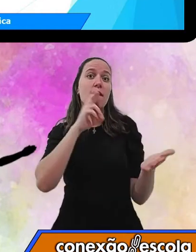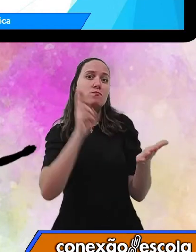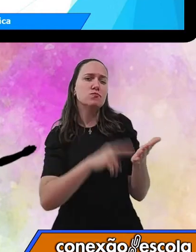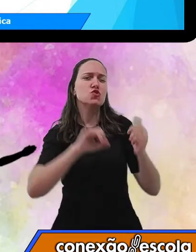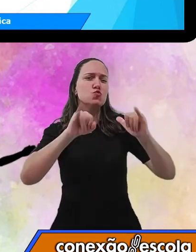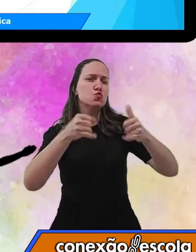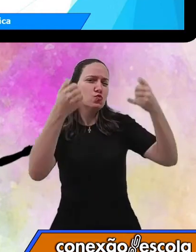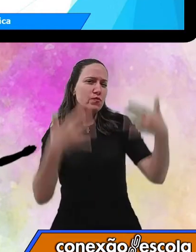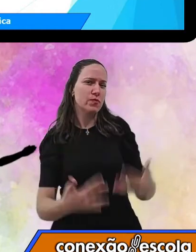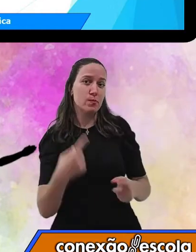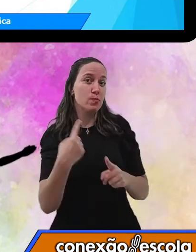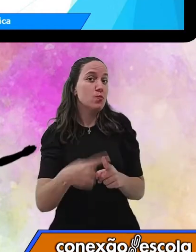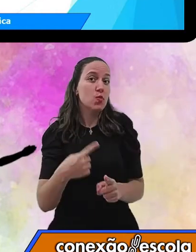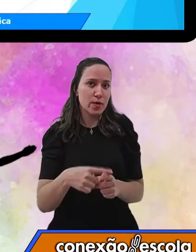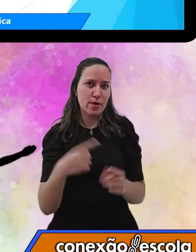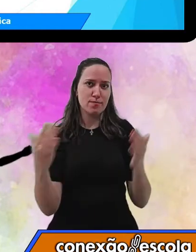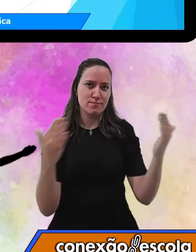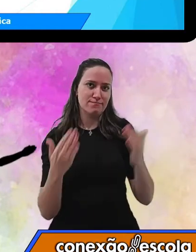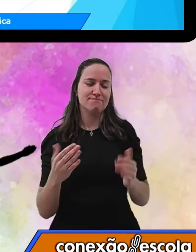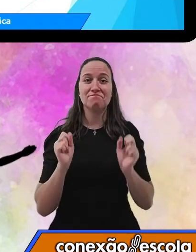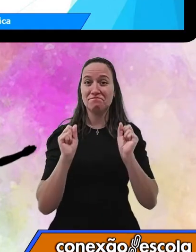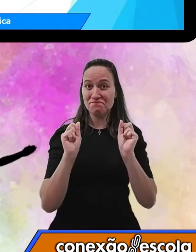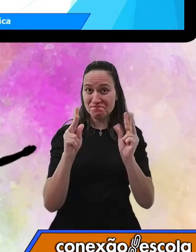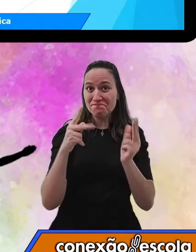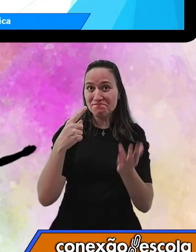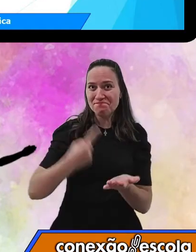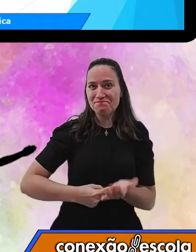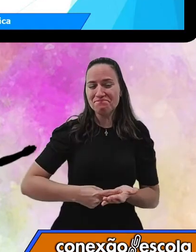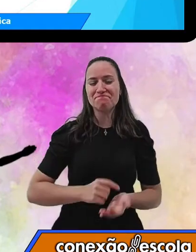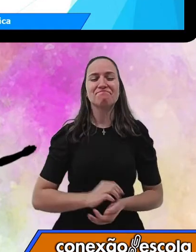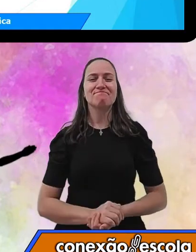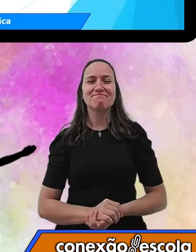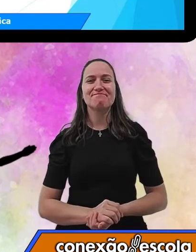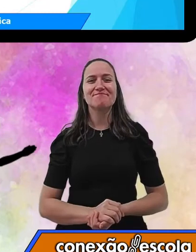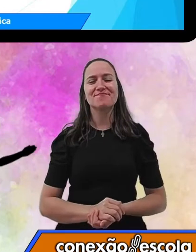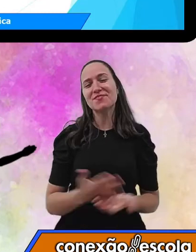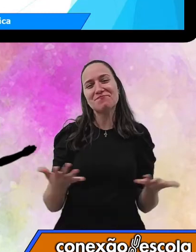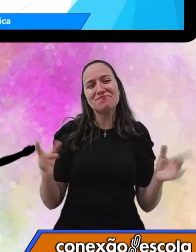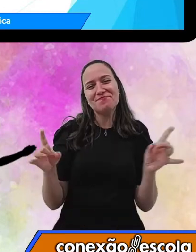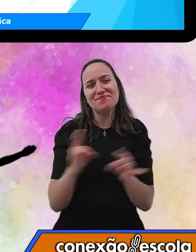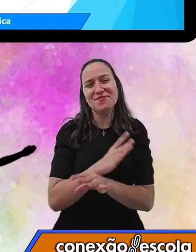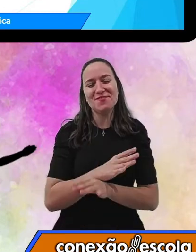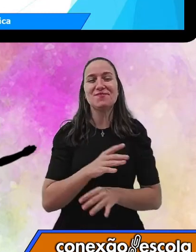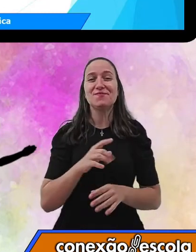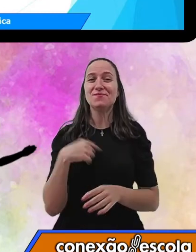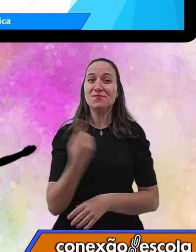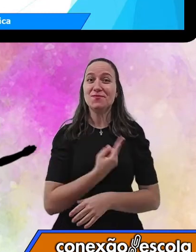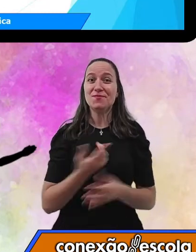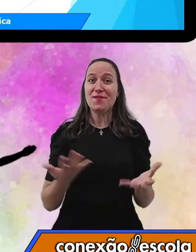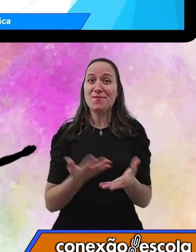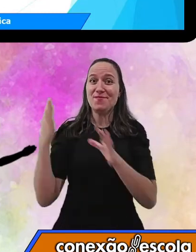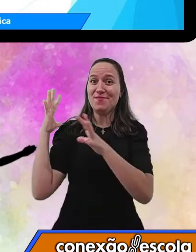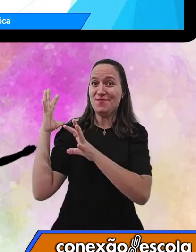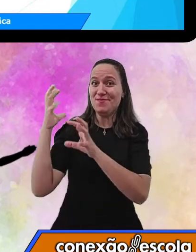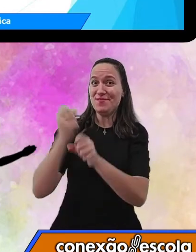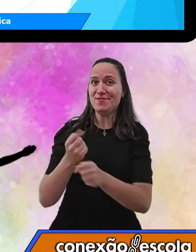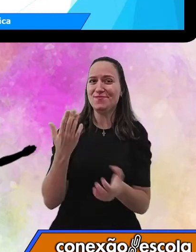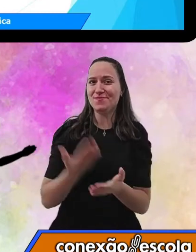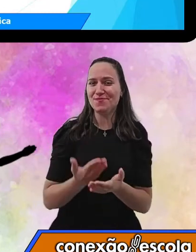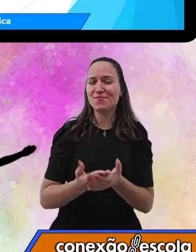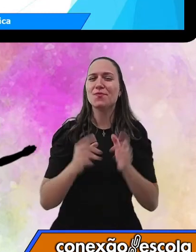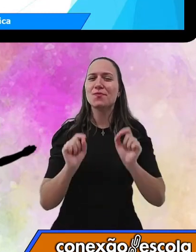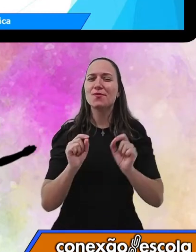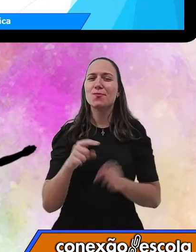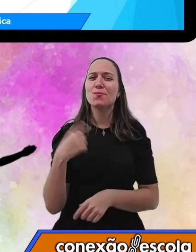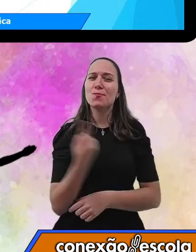o porquê do seu caderno, tá certo? Então é isso, pessoal. Já estamos na revisão e hoje